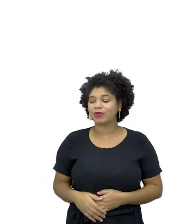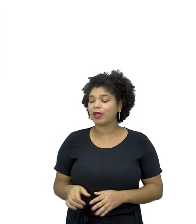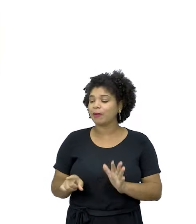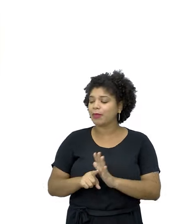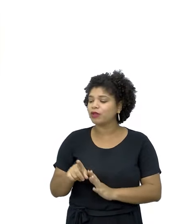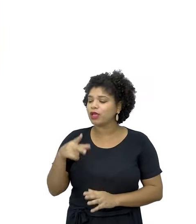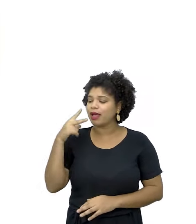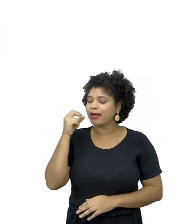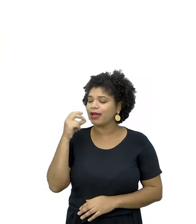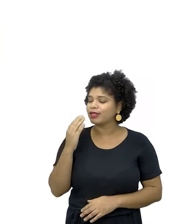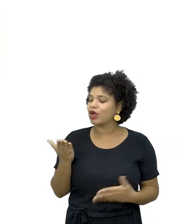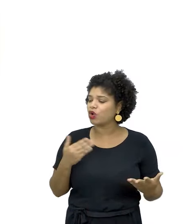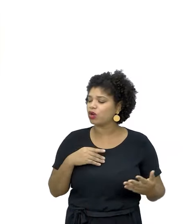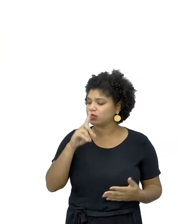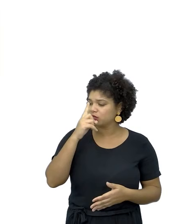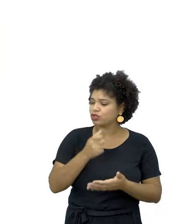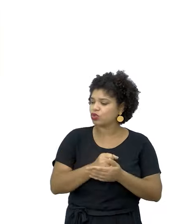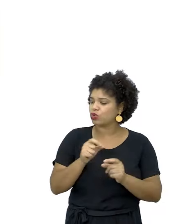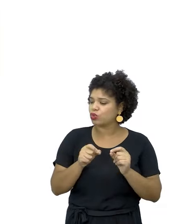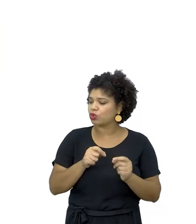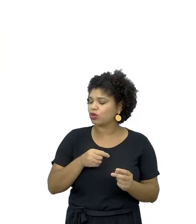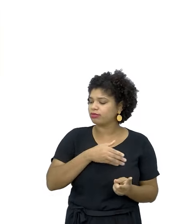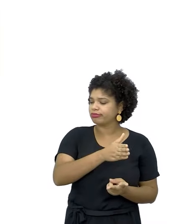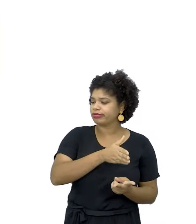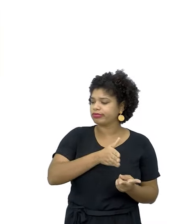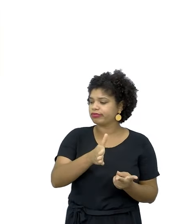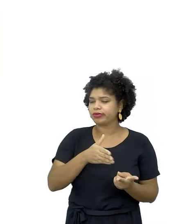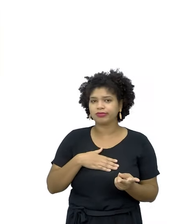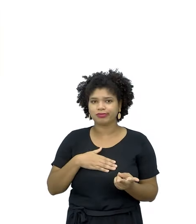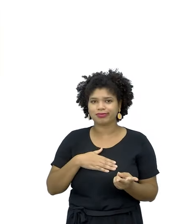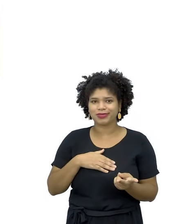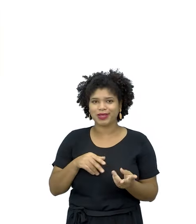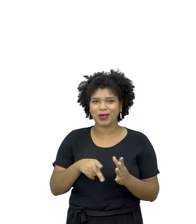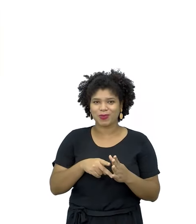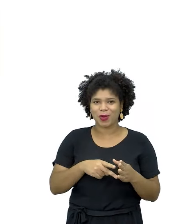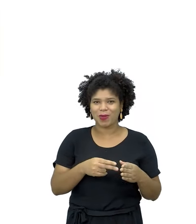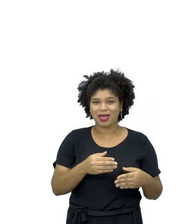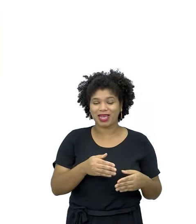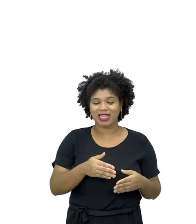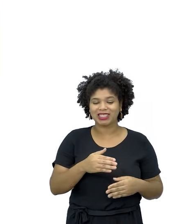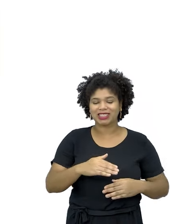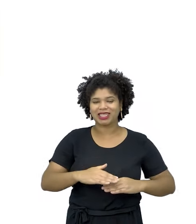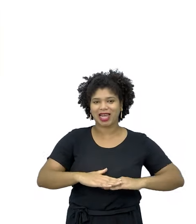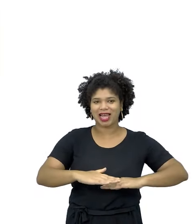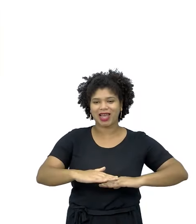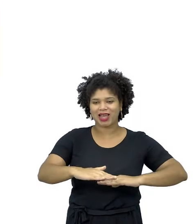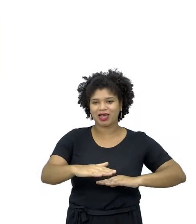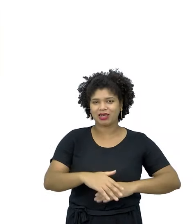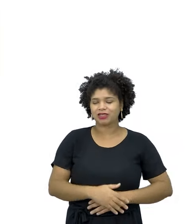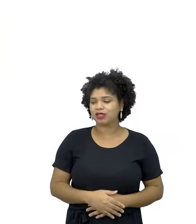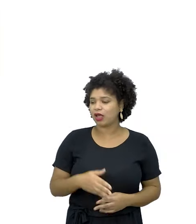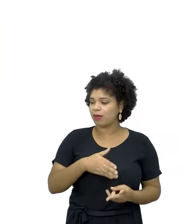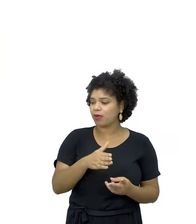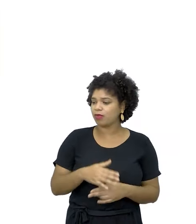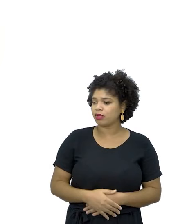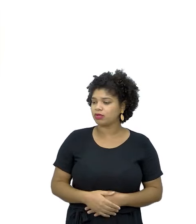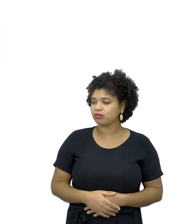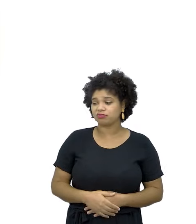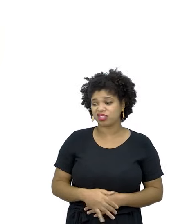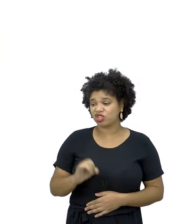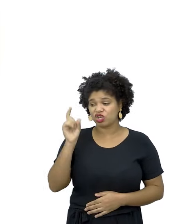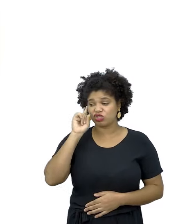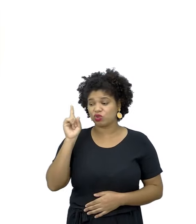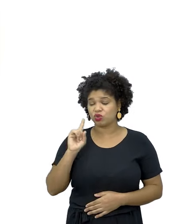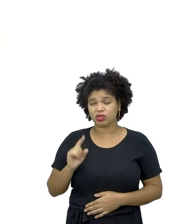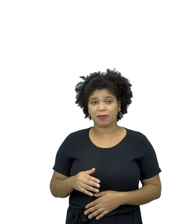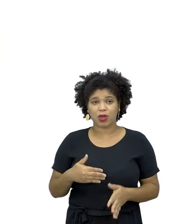gato, para onde eu devo ir? Na hora que ela chega naquela estrada de tijolos, o gato pergunta, para onde você quer ir? Não sei. Ela fala, então, para quem não sabe o